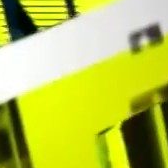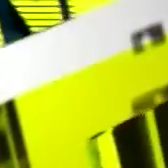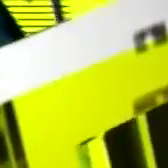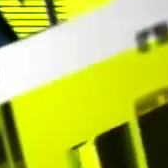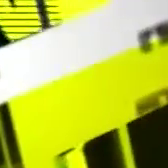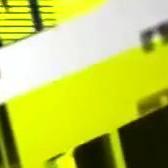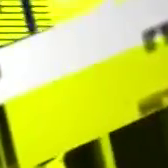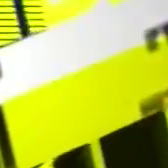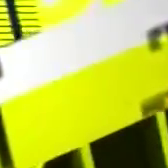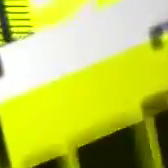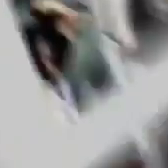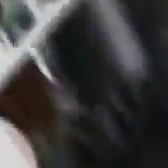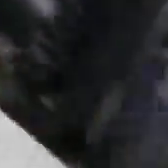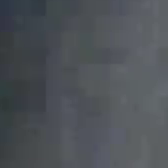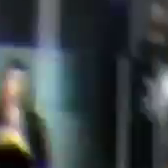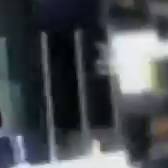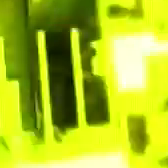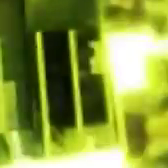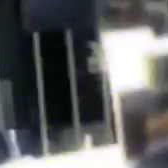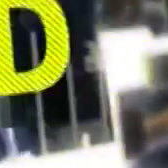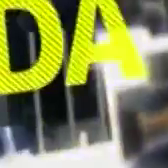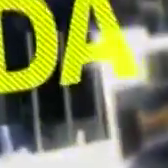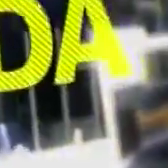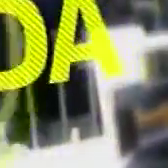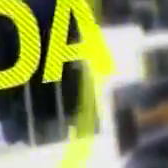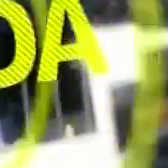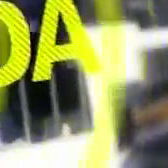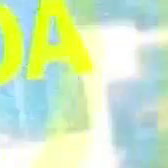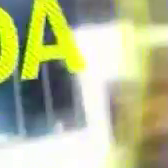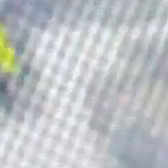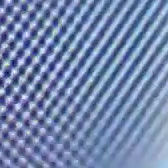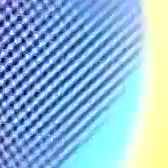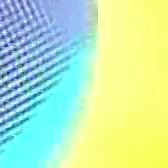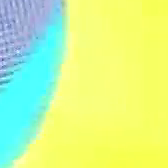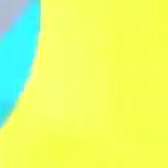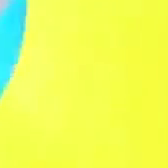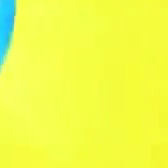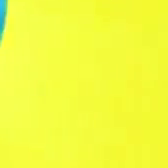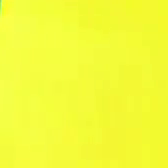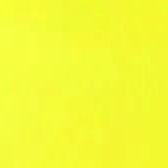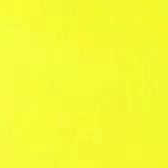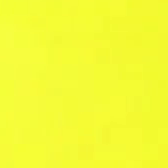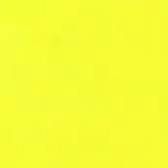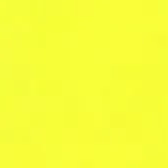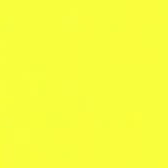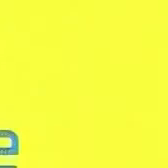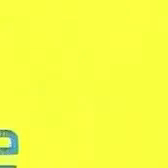Um segundo encaminhamento. Ministério de Santos, no meu estado de São Paulo.